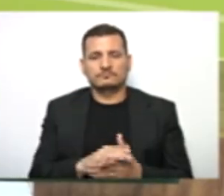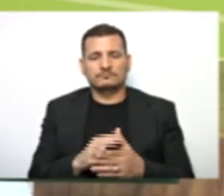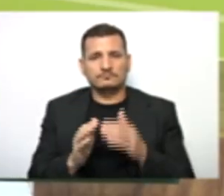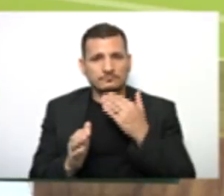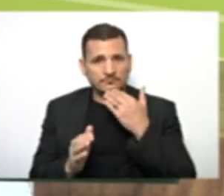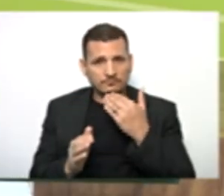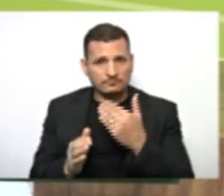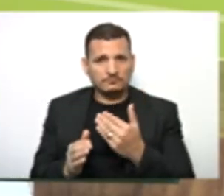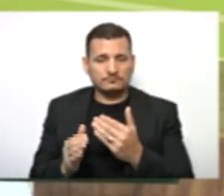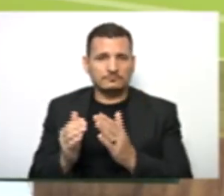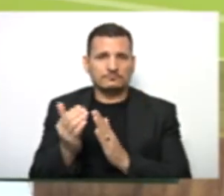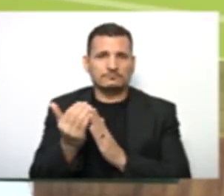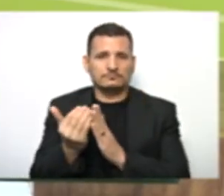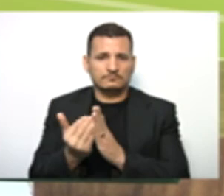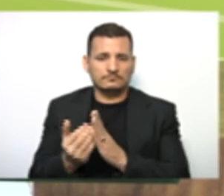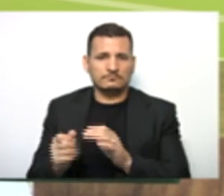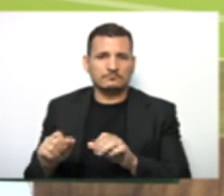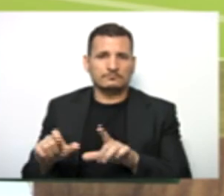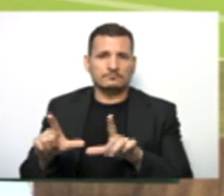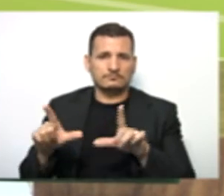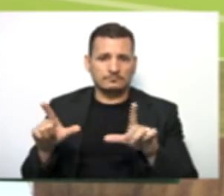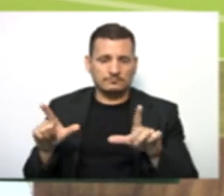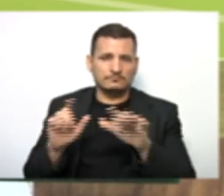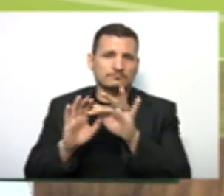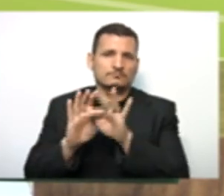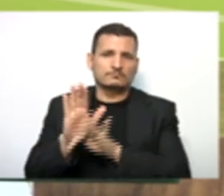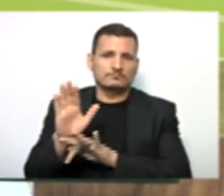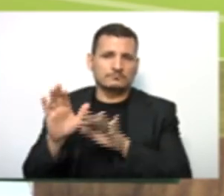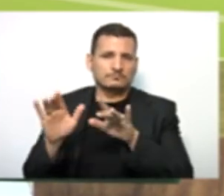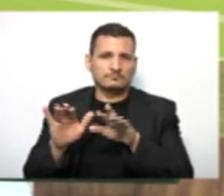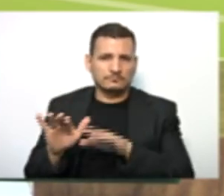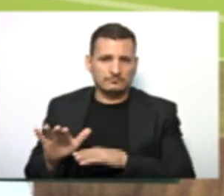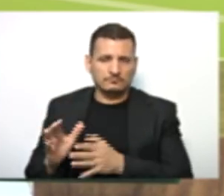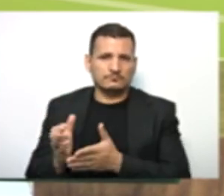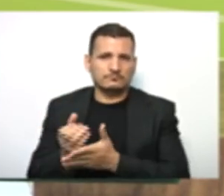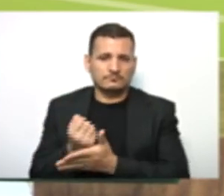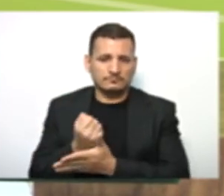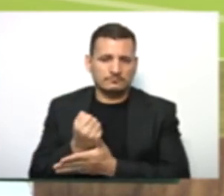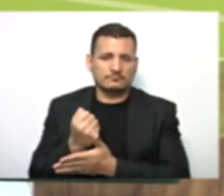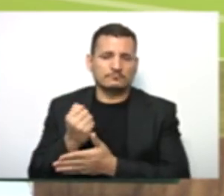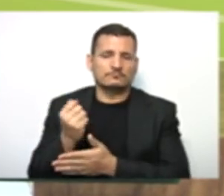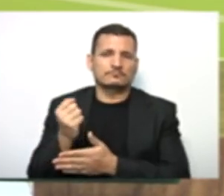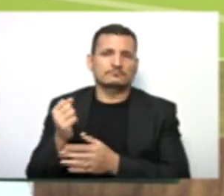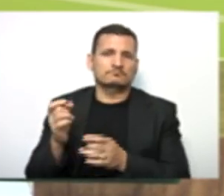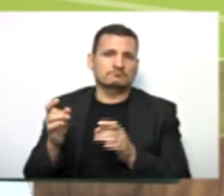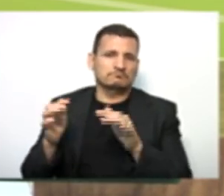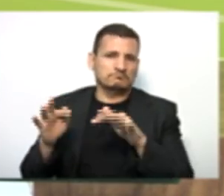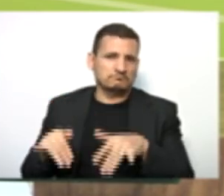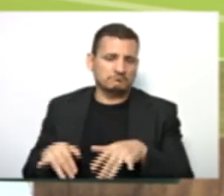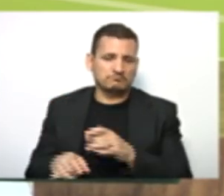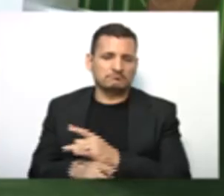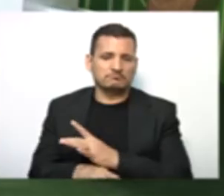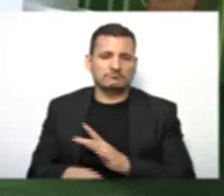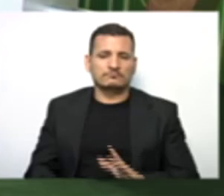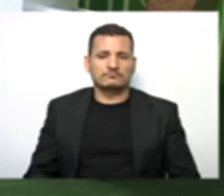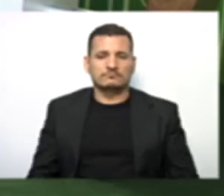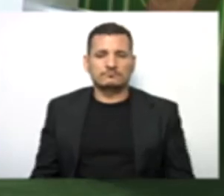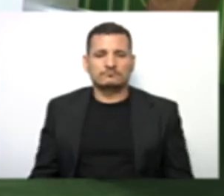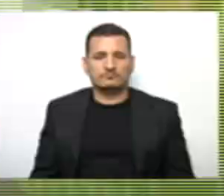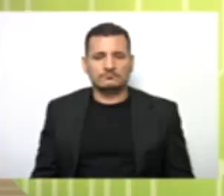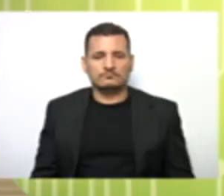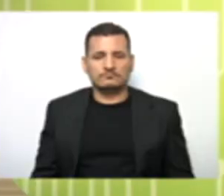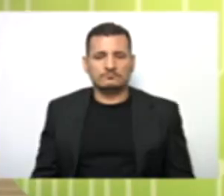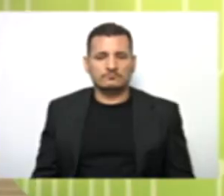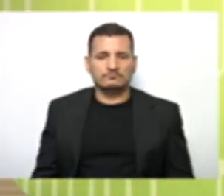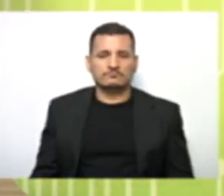do programa de edição de texto, editar o texto, salvar o texto e terminar. Ok. Vamos